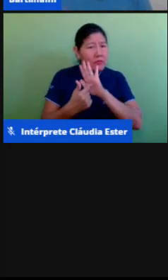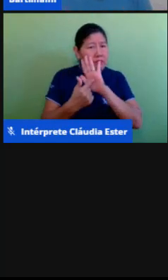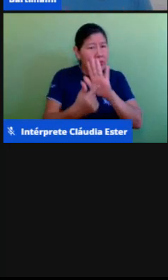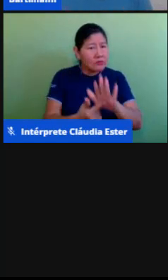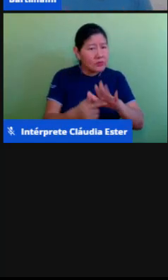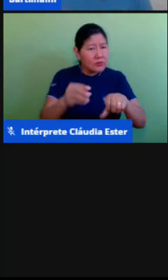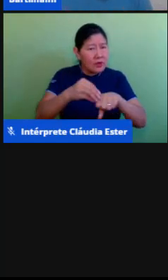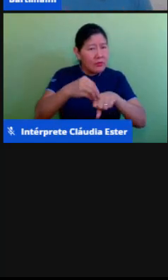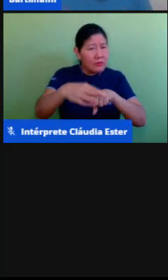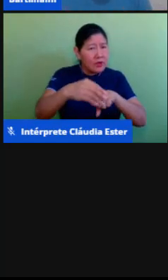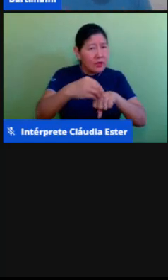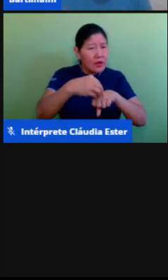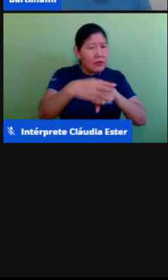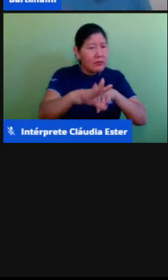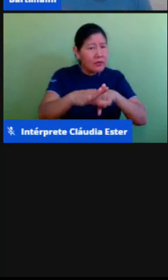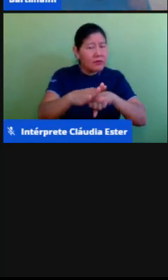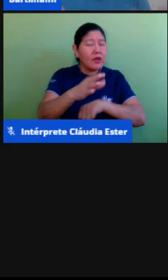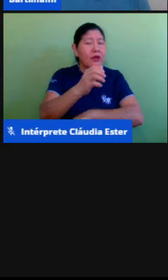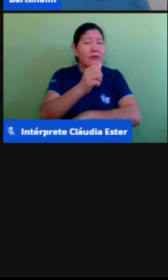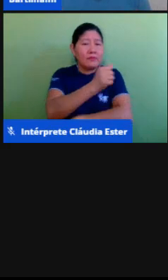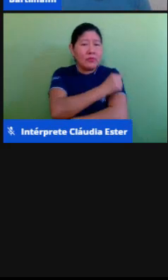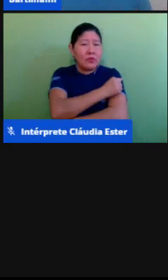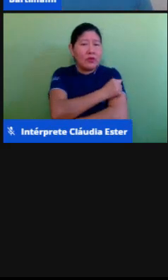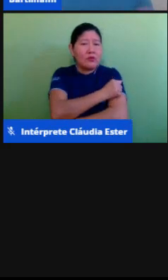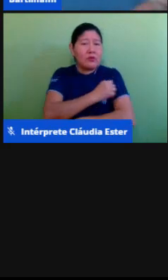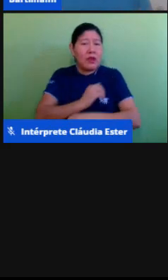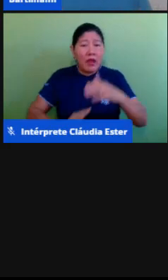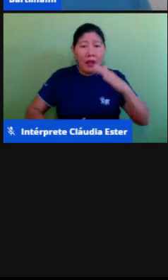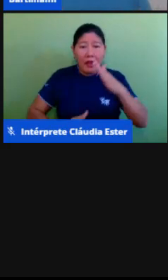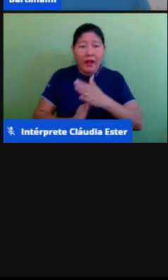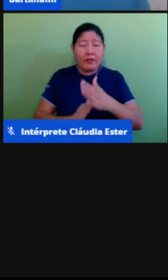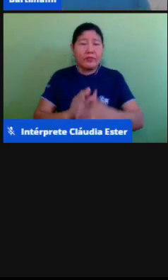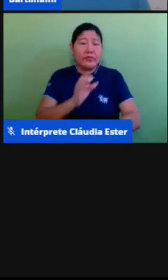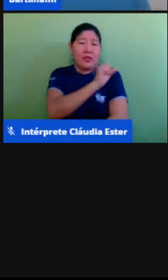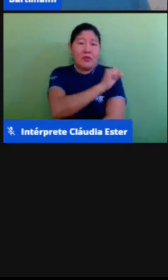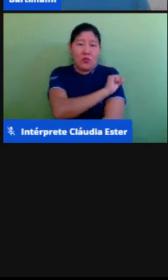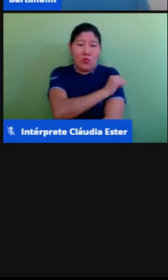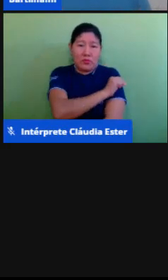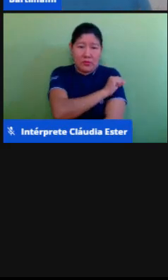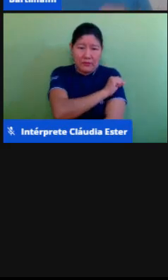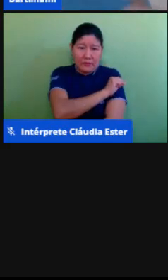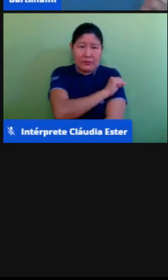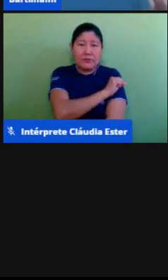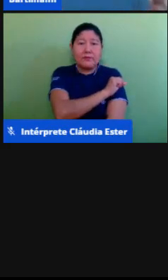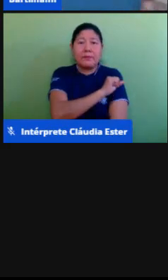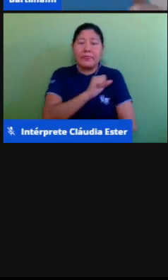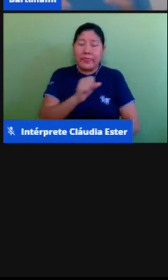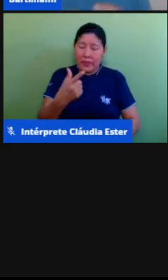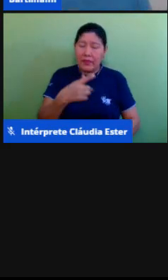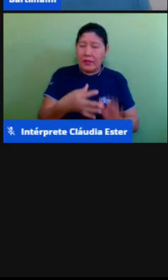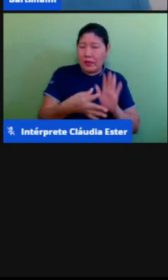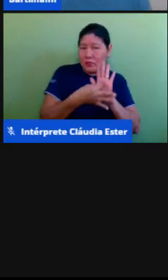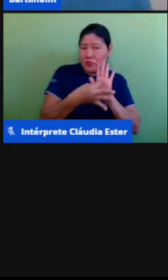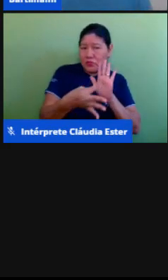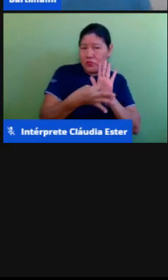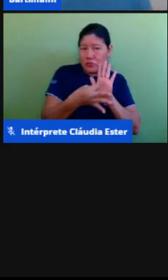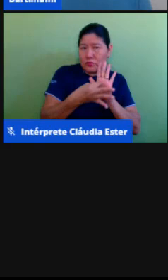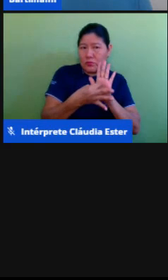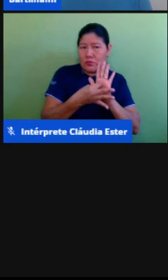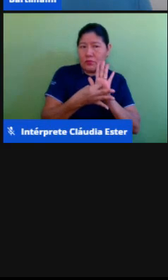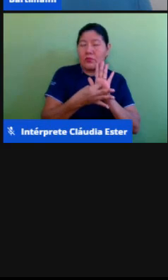Não precisa mais do que isso. Caso você queira, a dica que eu dou para você é diminuir o